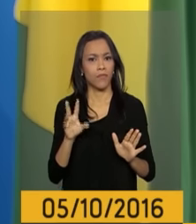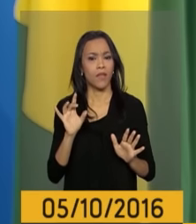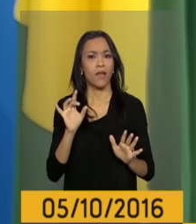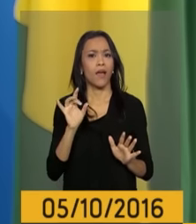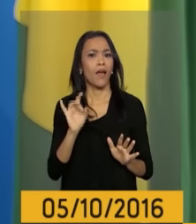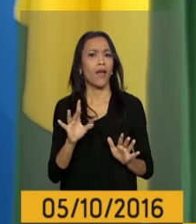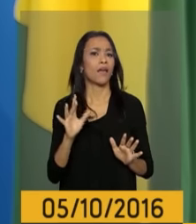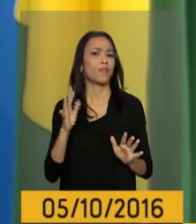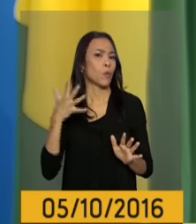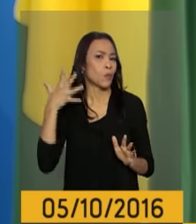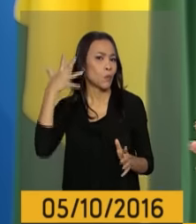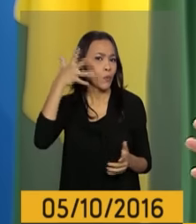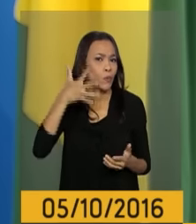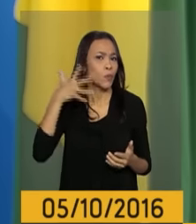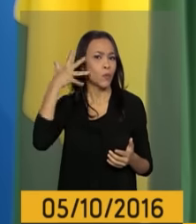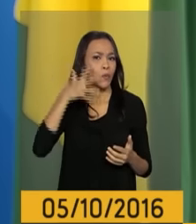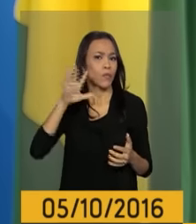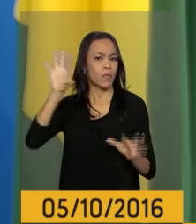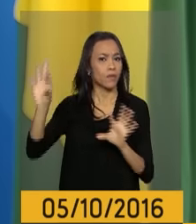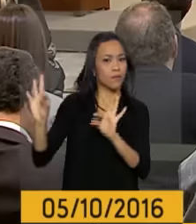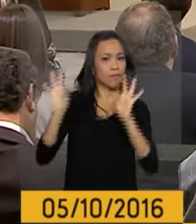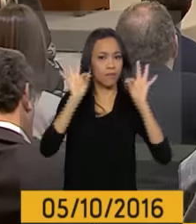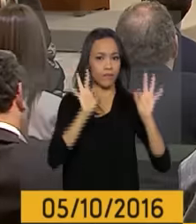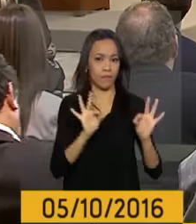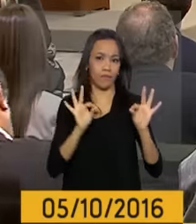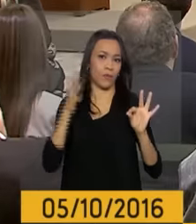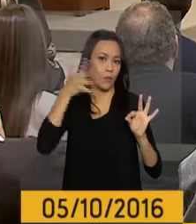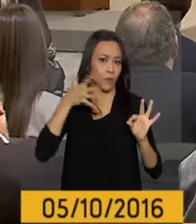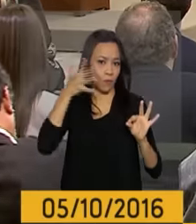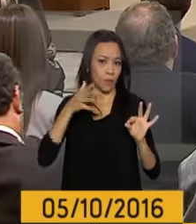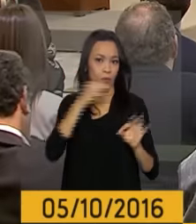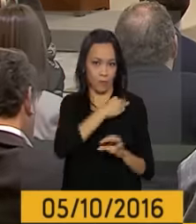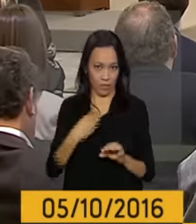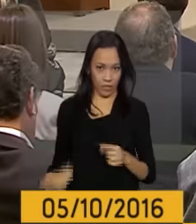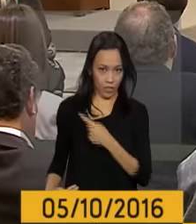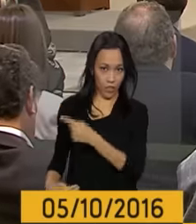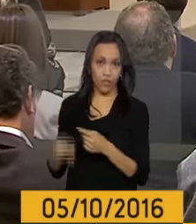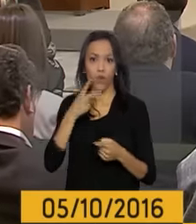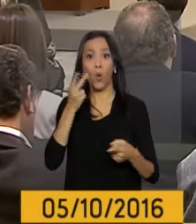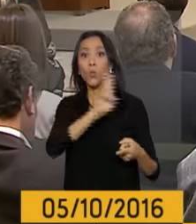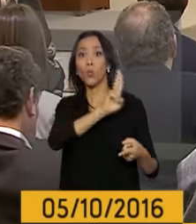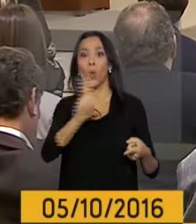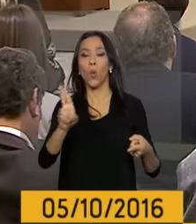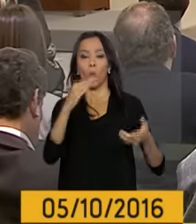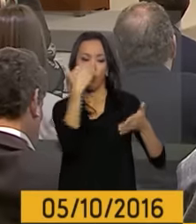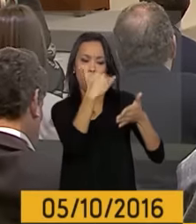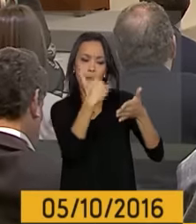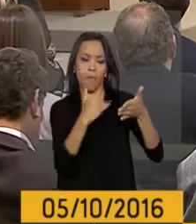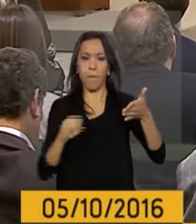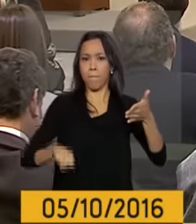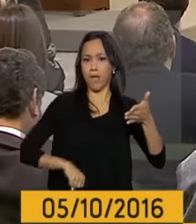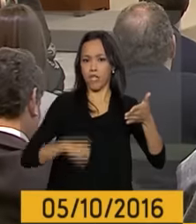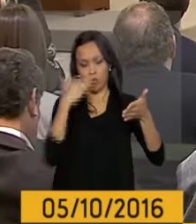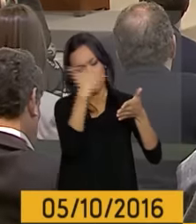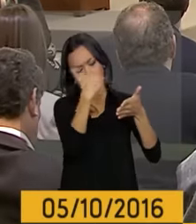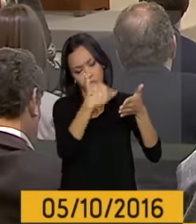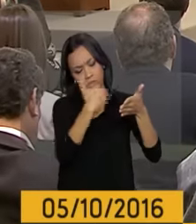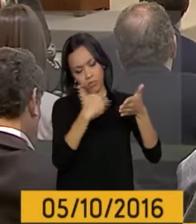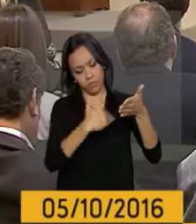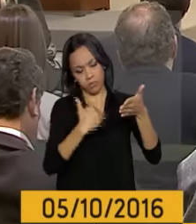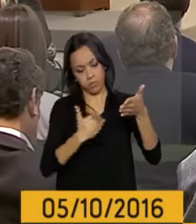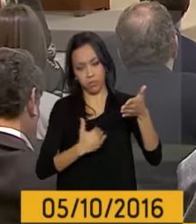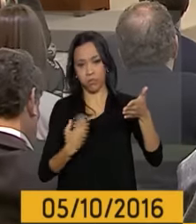secundar as palavras do Osmar Terra quando ele mencionou o número de embaixadores que aqui se